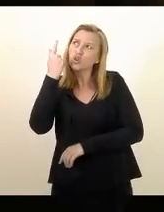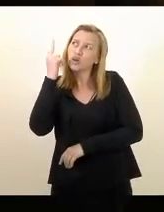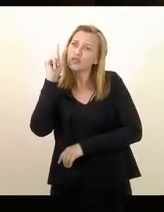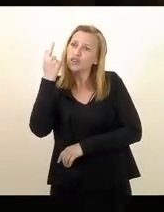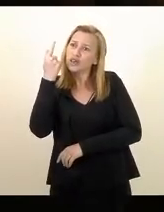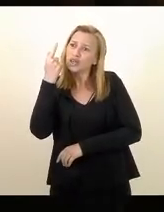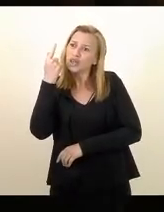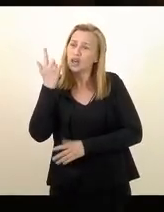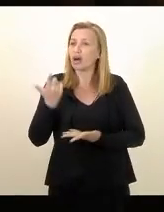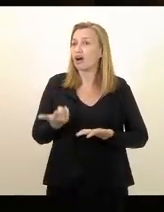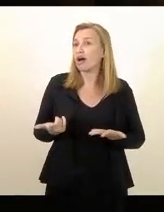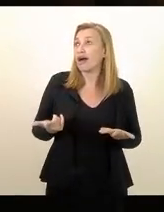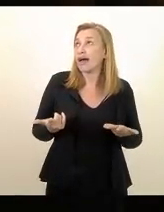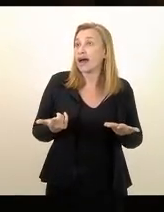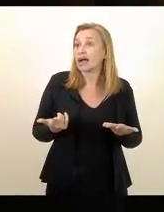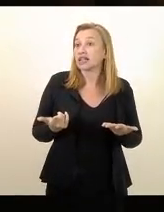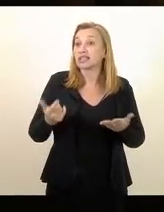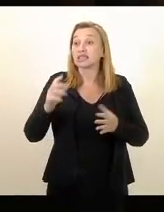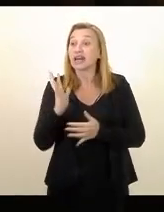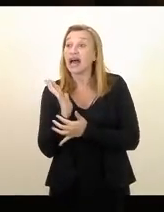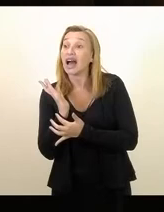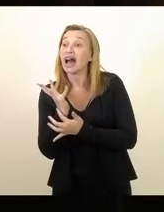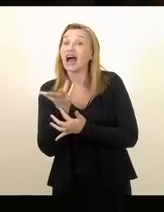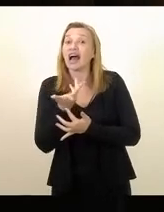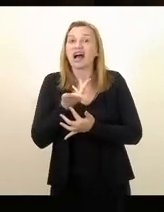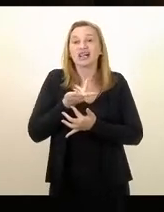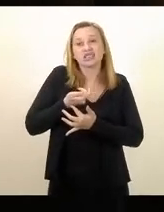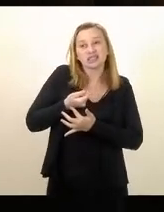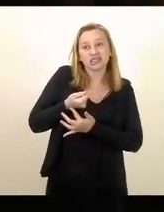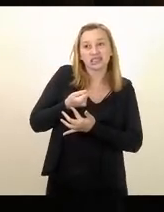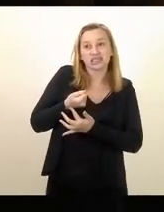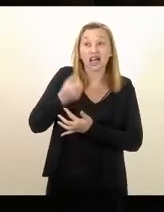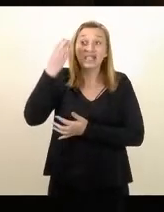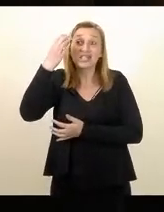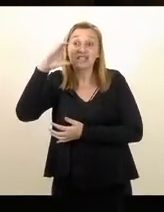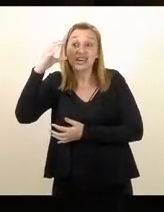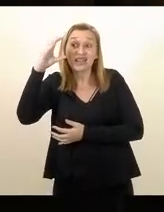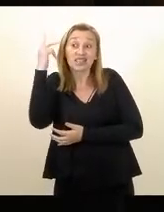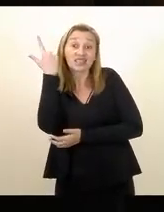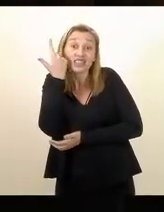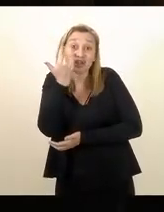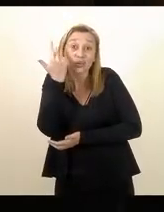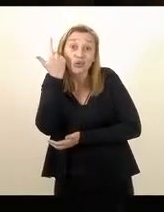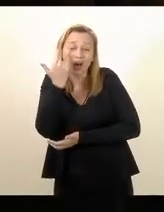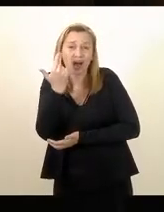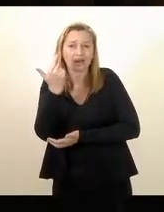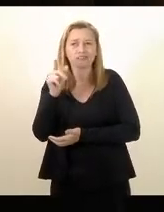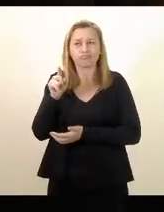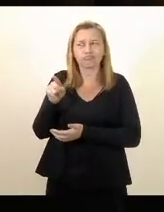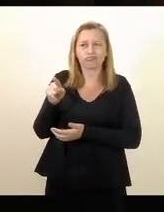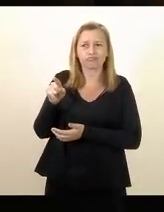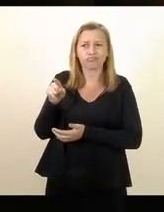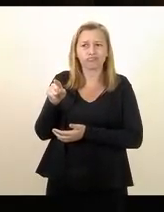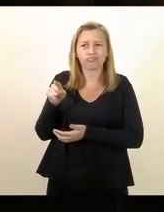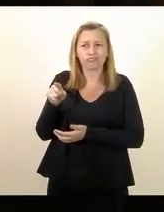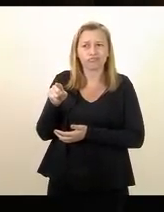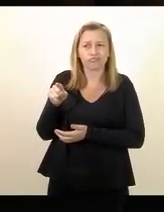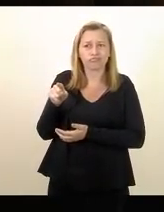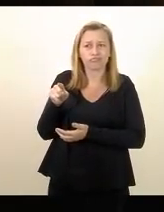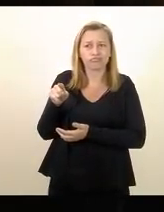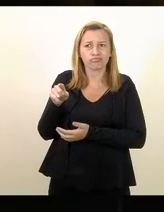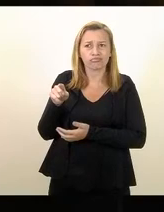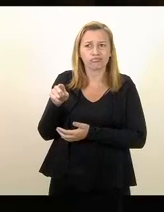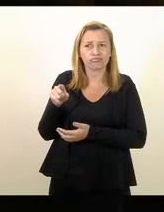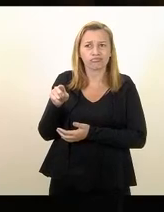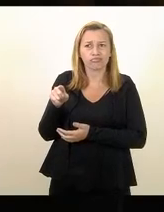enfim da arte das ciências naturais isso vai ficar absolutamente